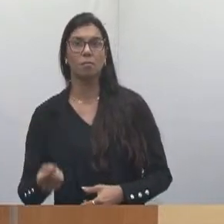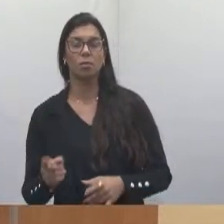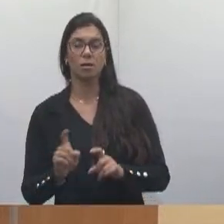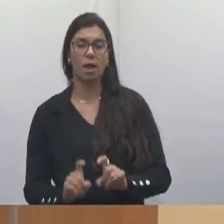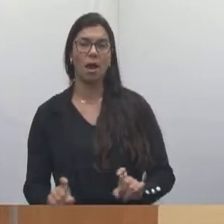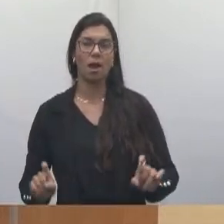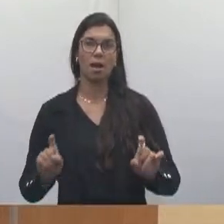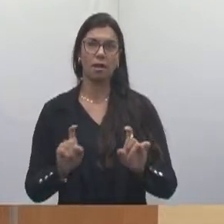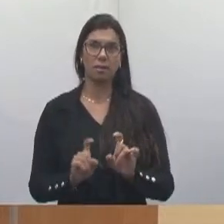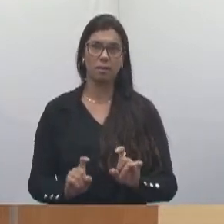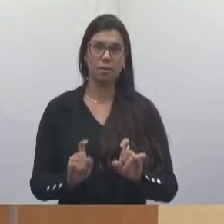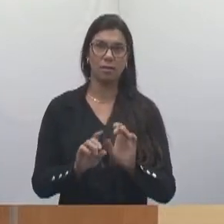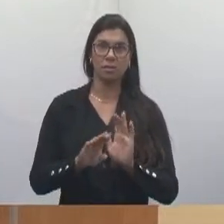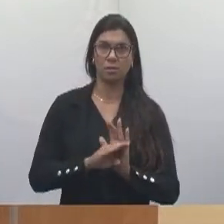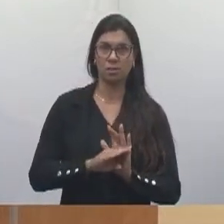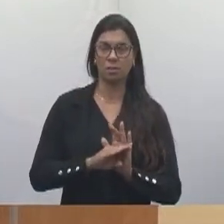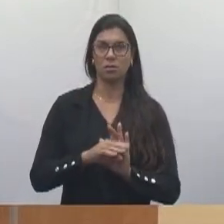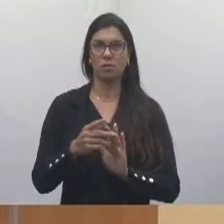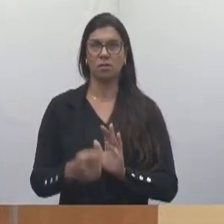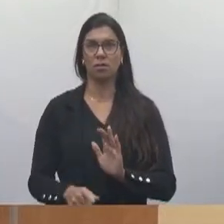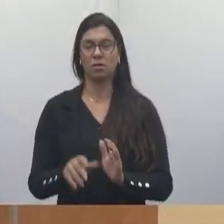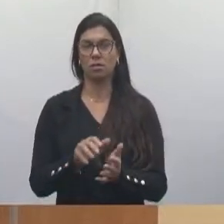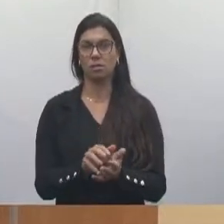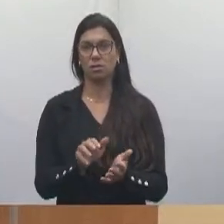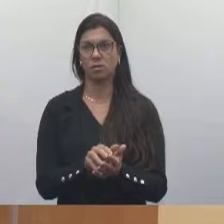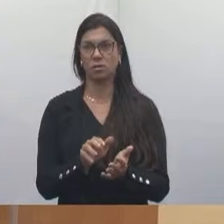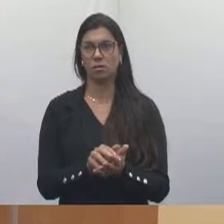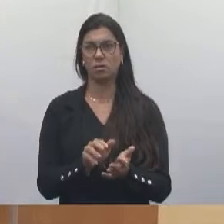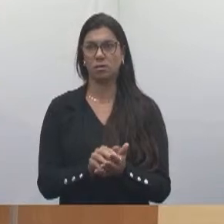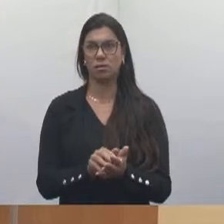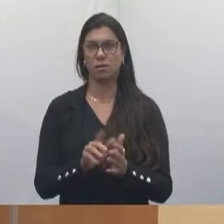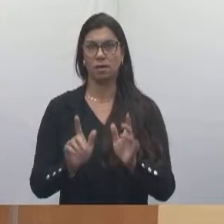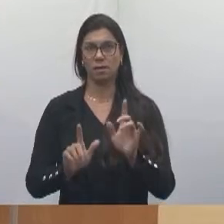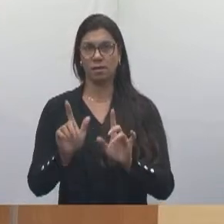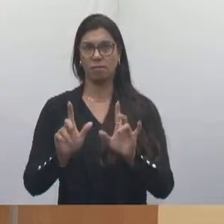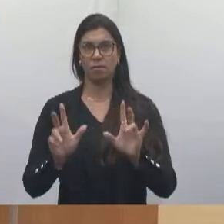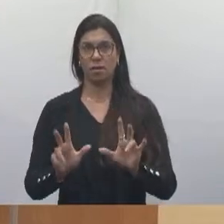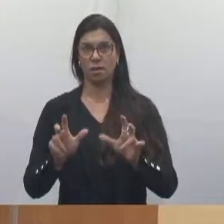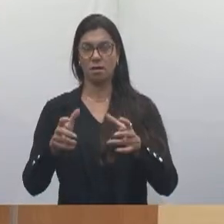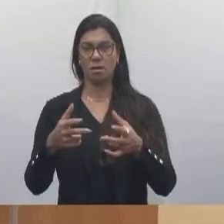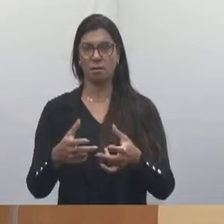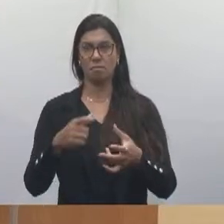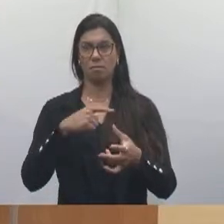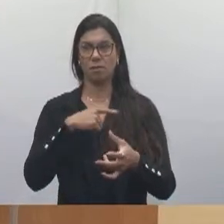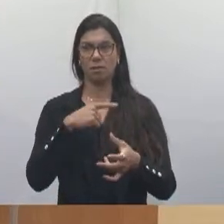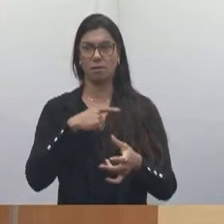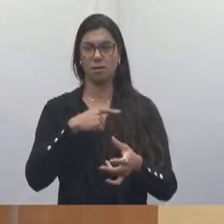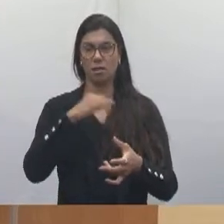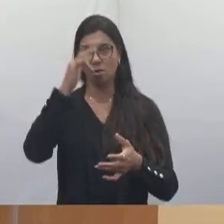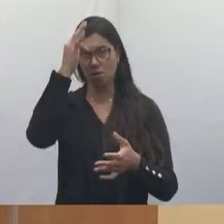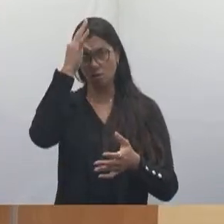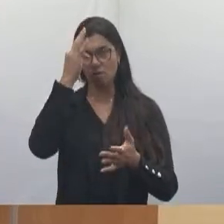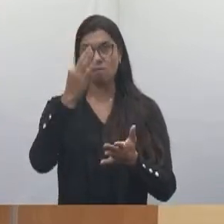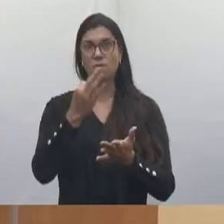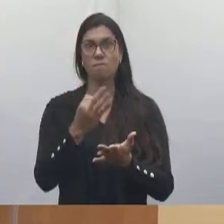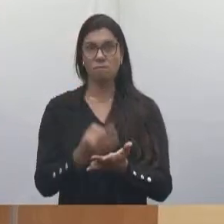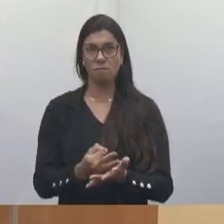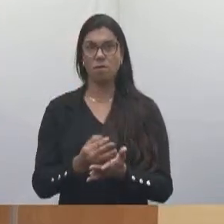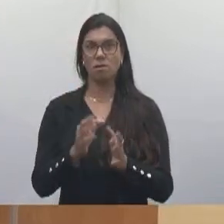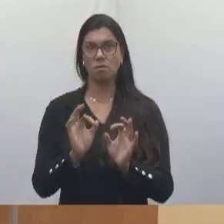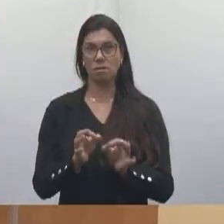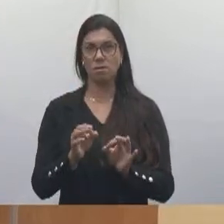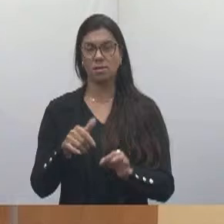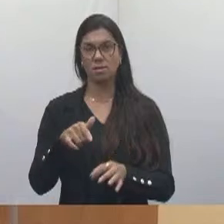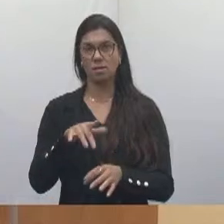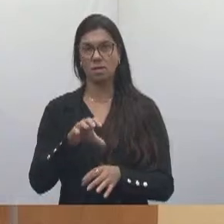internet, na cidade de Jacareí, a TV Câmara, eu tenho fé em Deus. Eu tenho 70